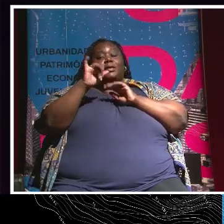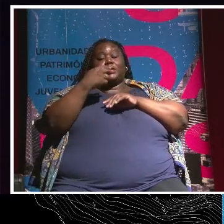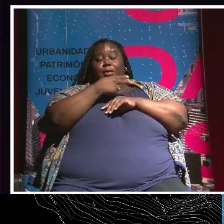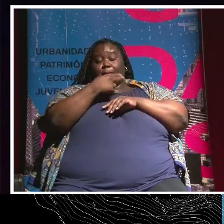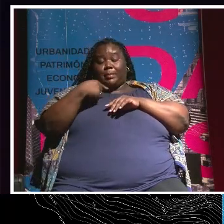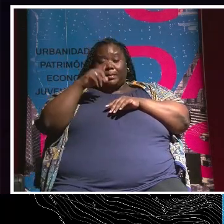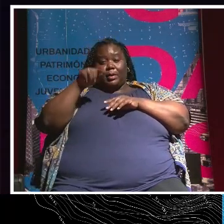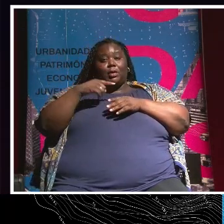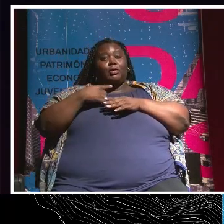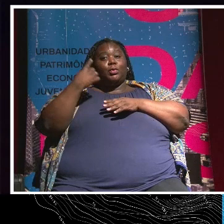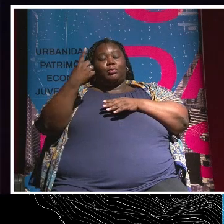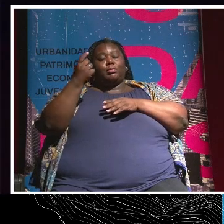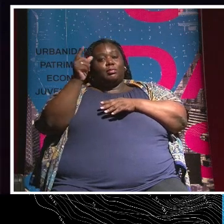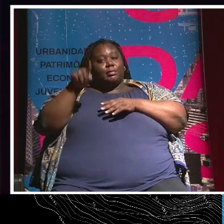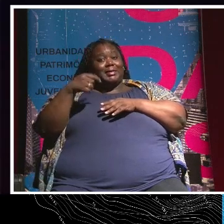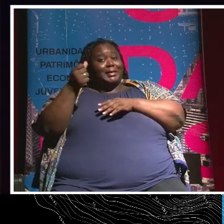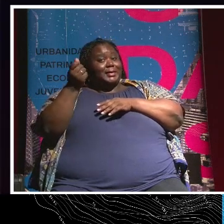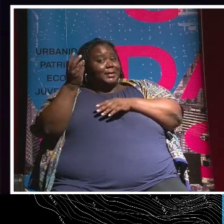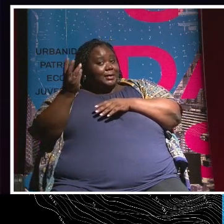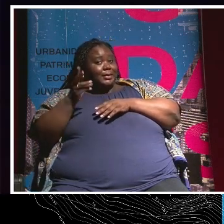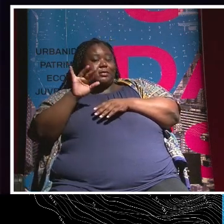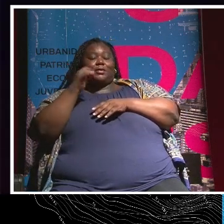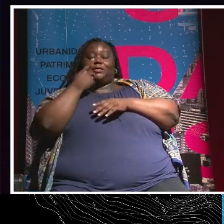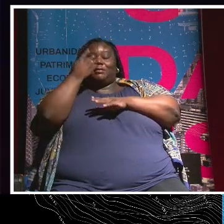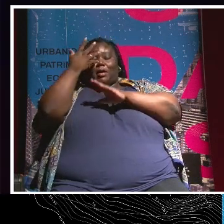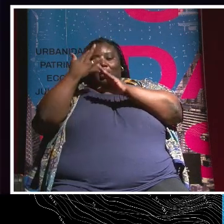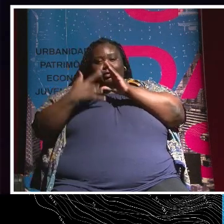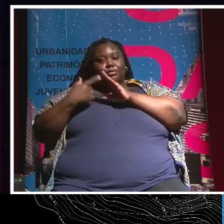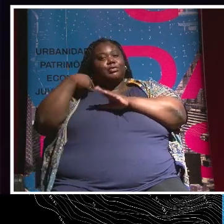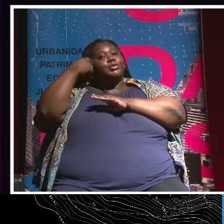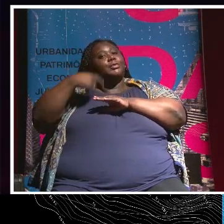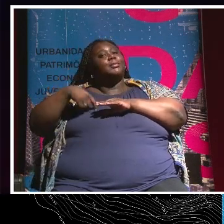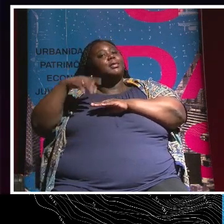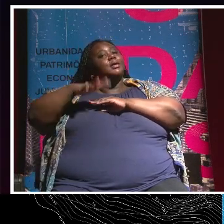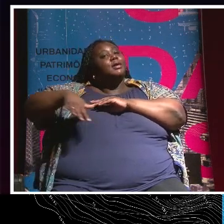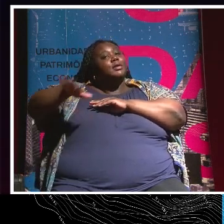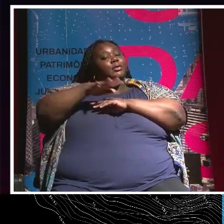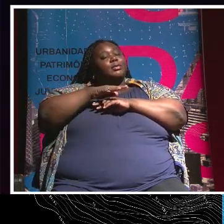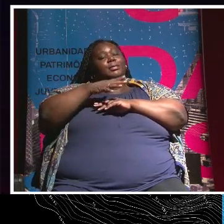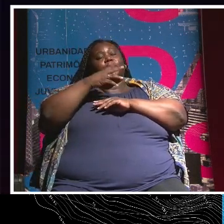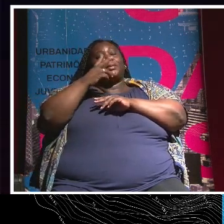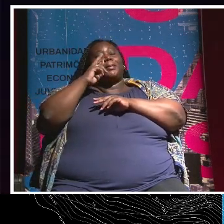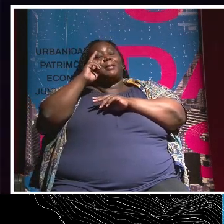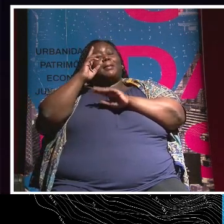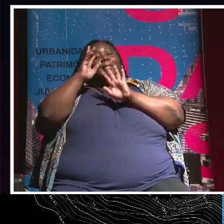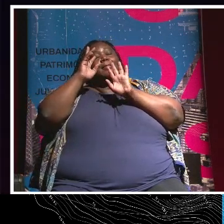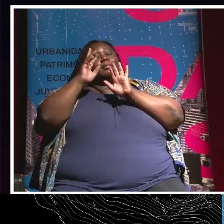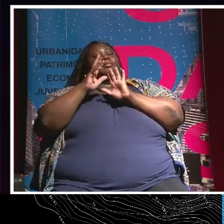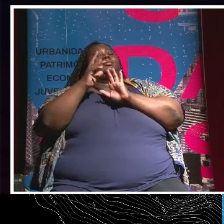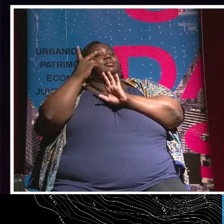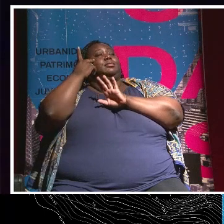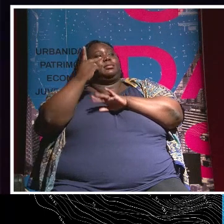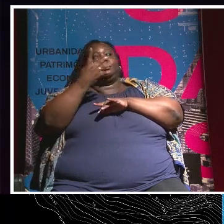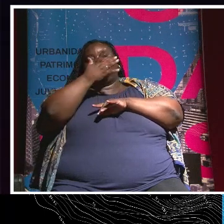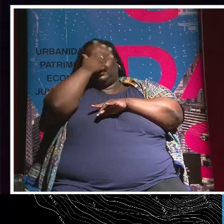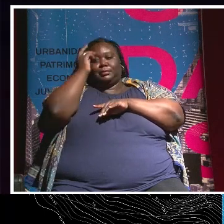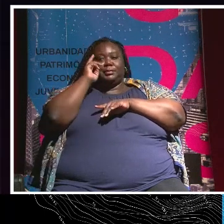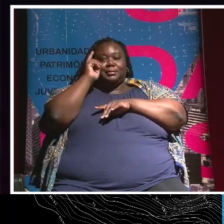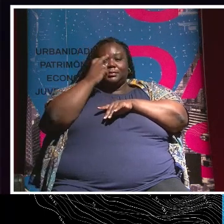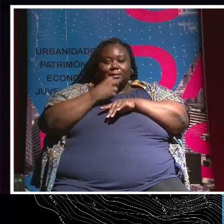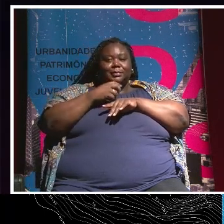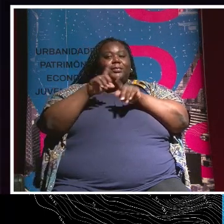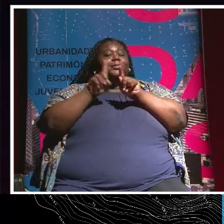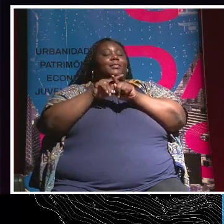tenho 1,63 m de altura. Eu vou fazer minha autodescrição, descrição do espaço para pessoas cegas ou com baixa visão. Eu estou com uma calça